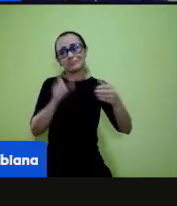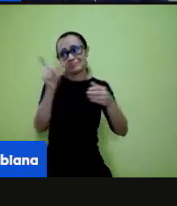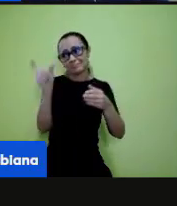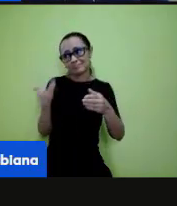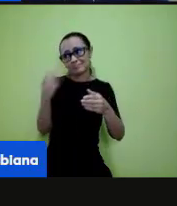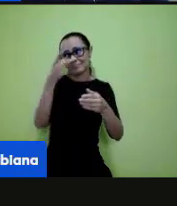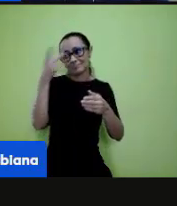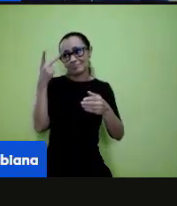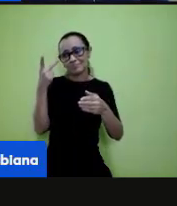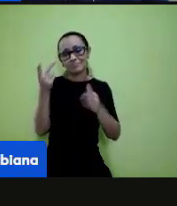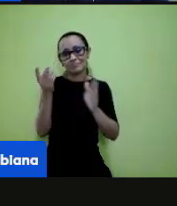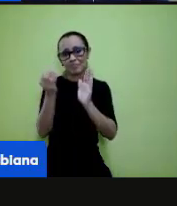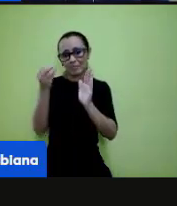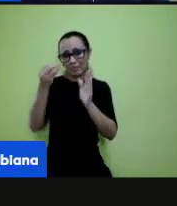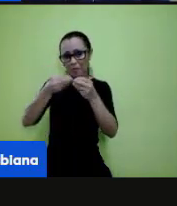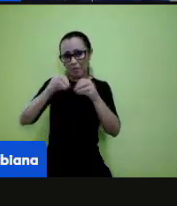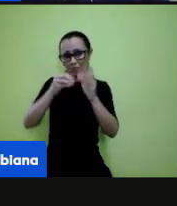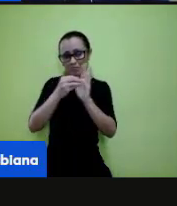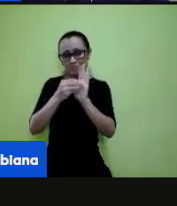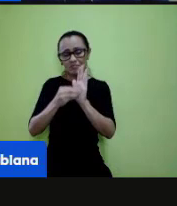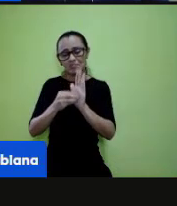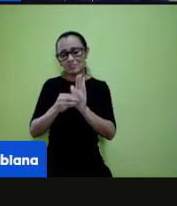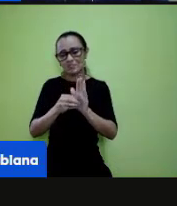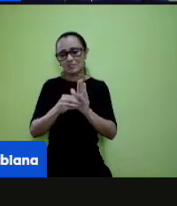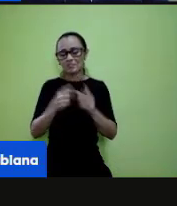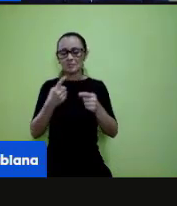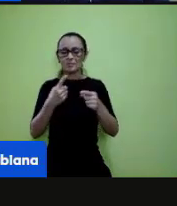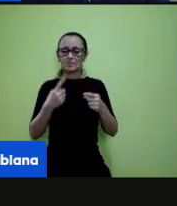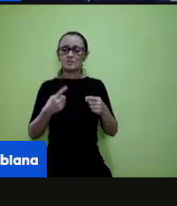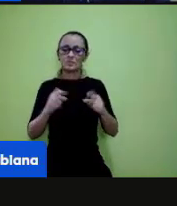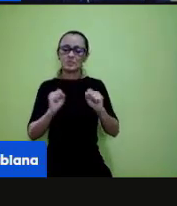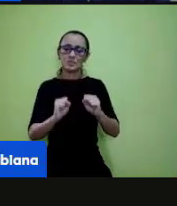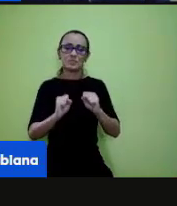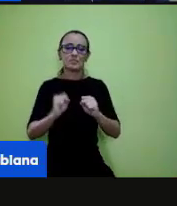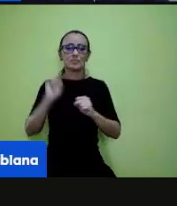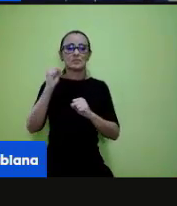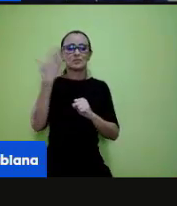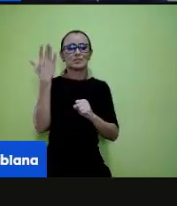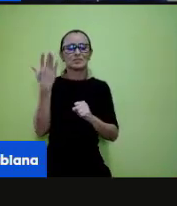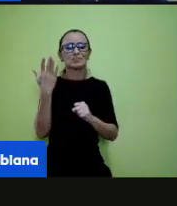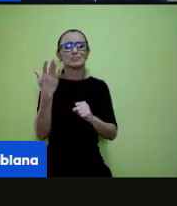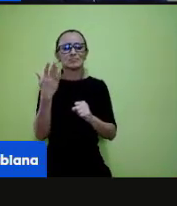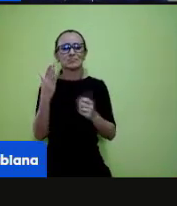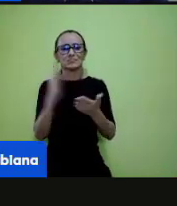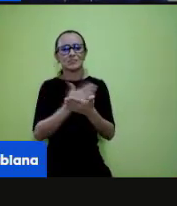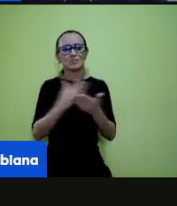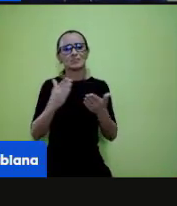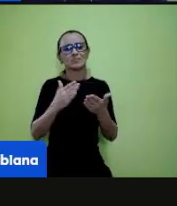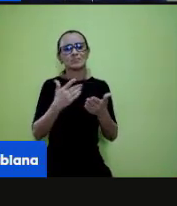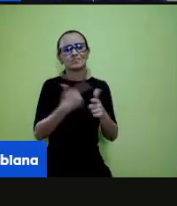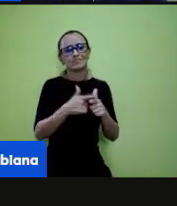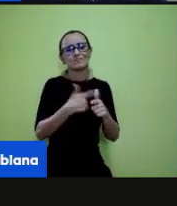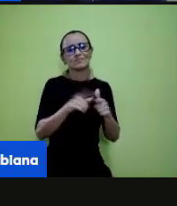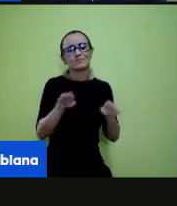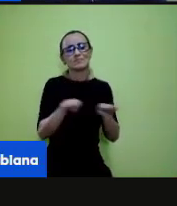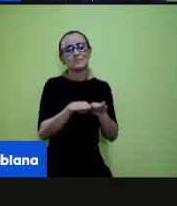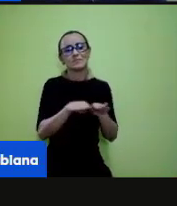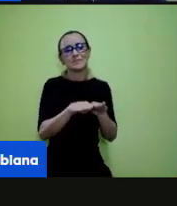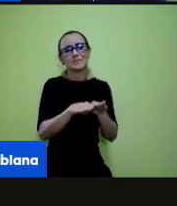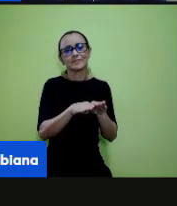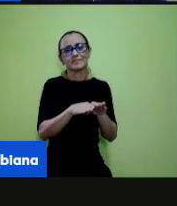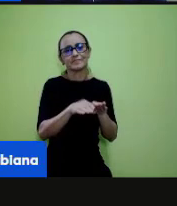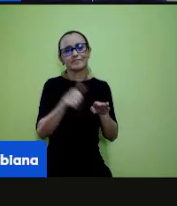ovos. Mas pode acontecer a chamada discordância gonotrófica. O que é isso? A fêmea faz mais de